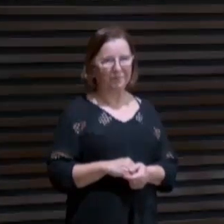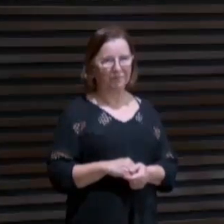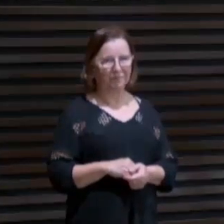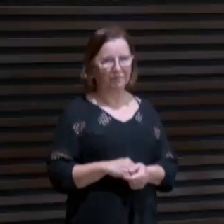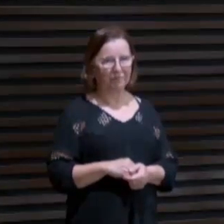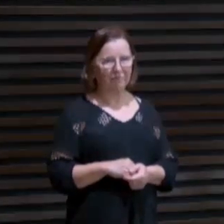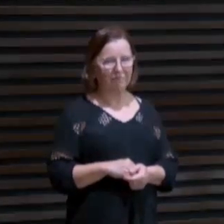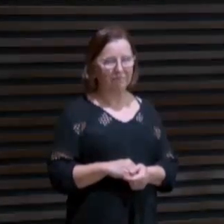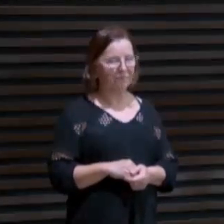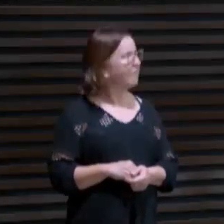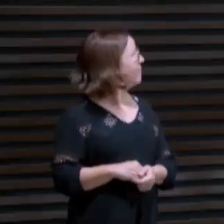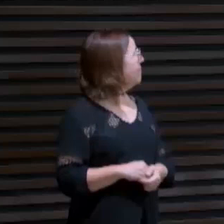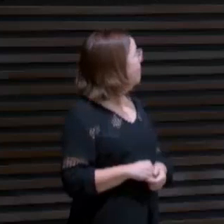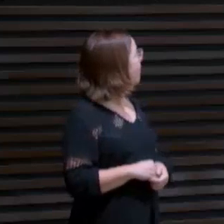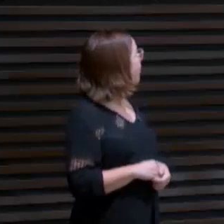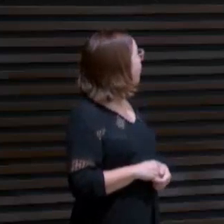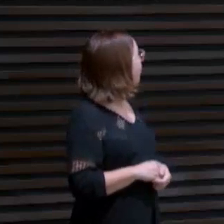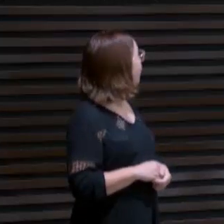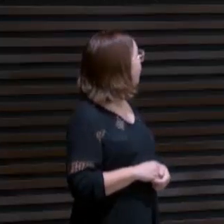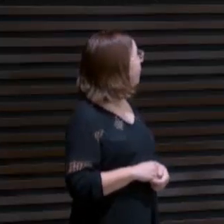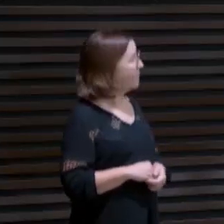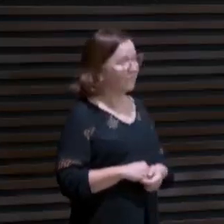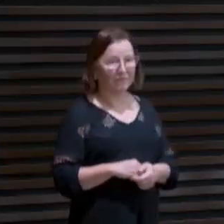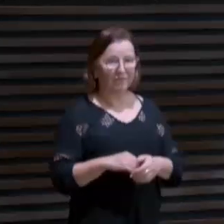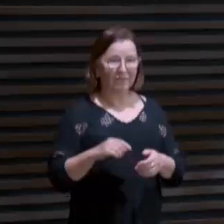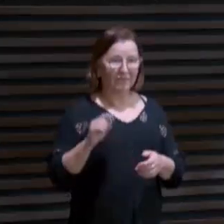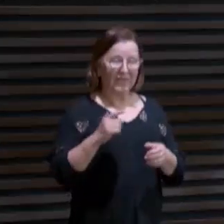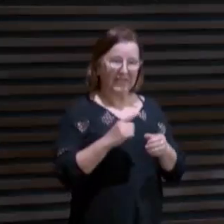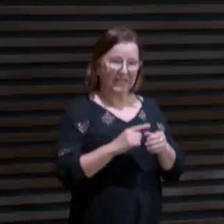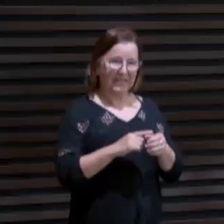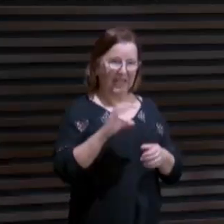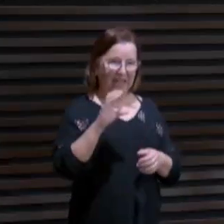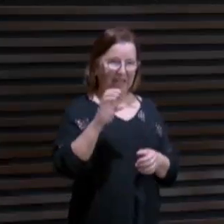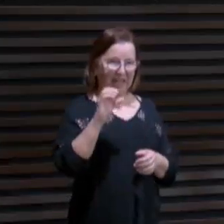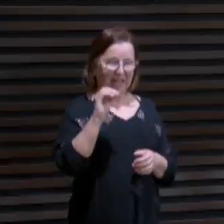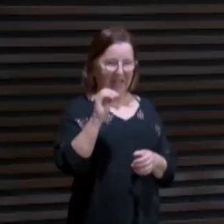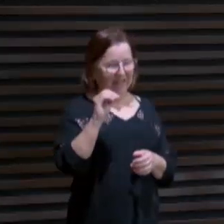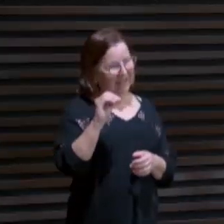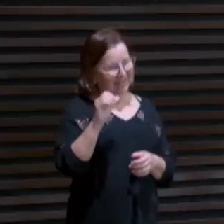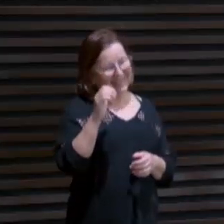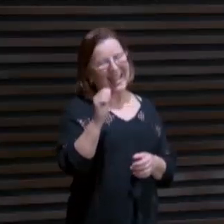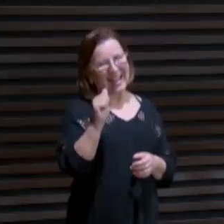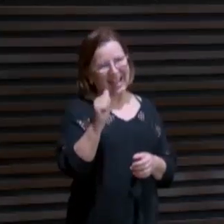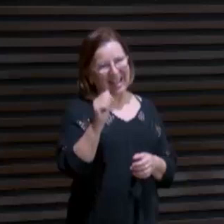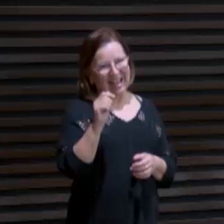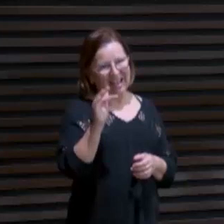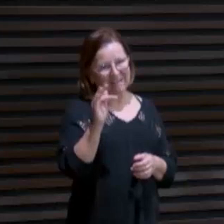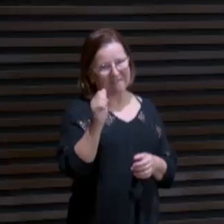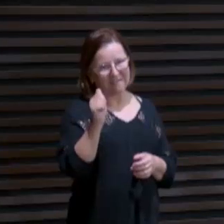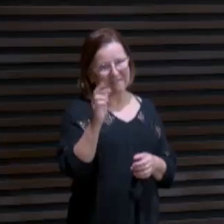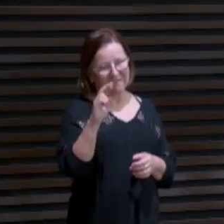Tu, Cafarnaum, elevar-te-ás porventura até o céu? Descerás até o inferno? Porque se